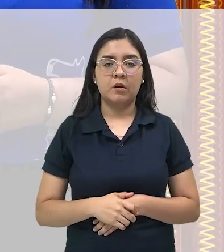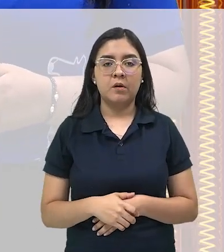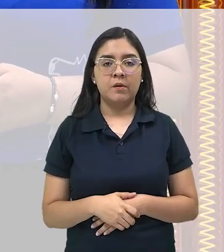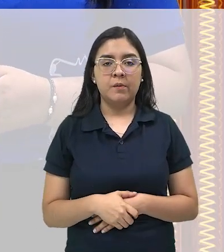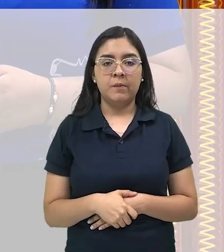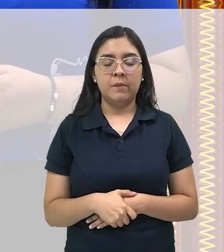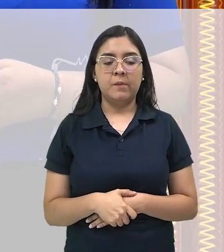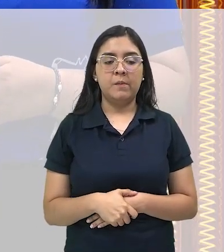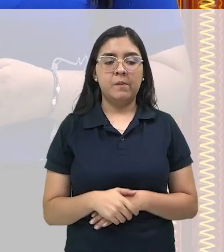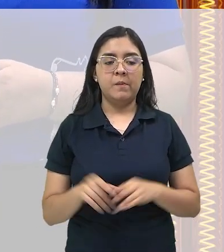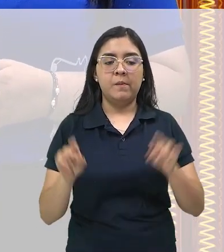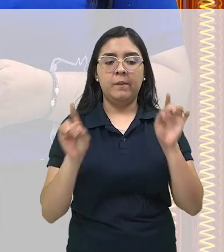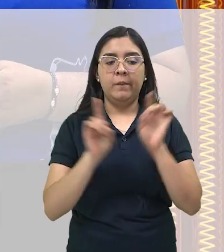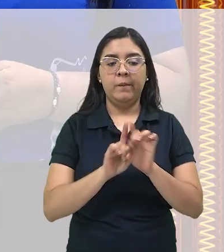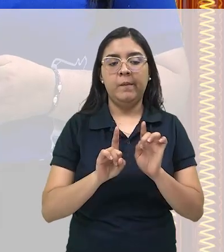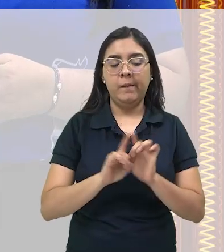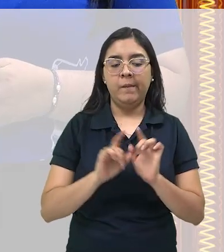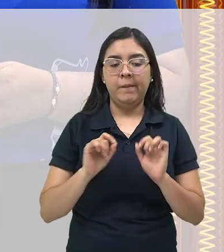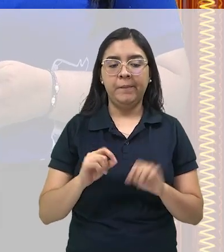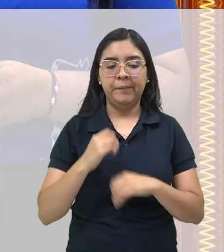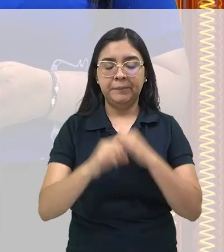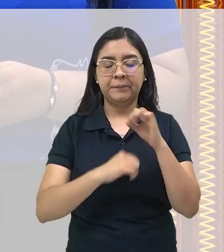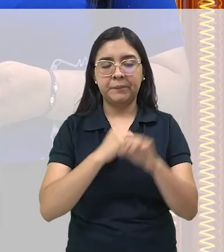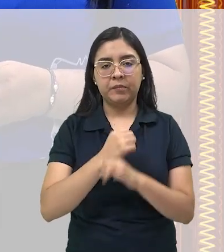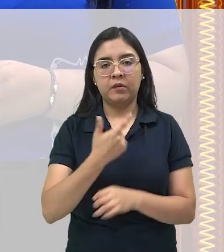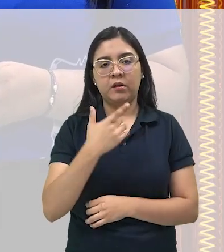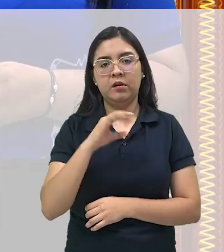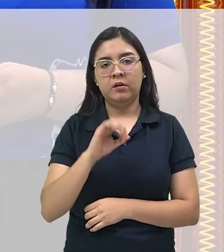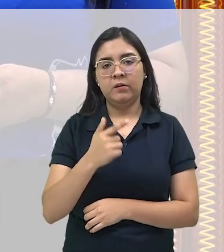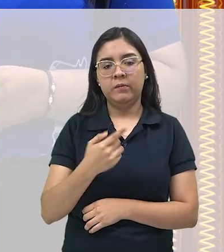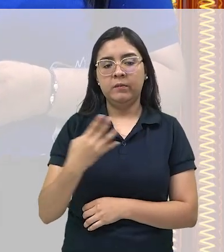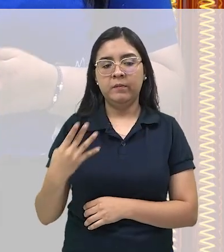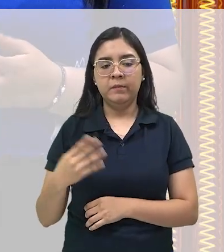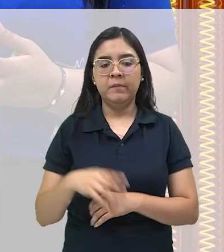quadrados. Possui aí em 2024 uma população de